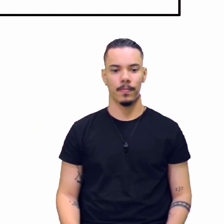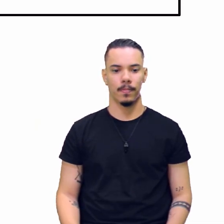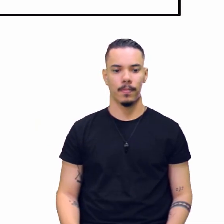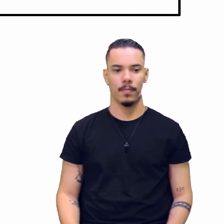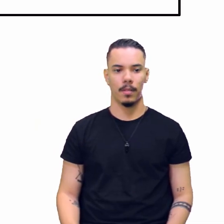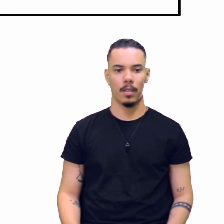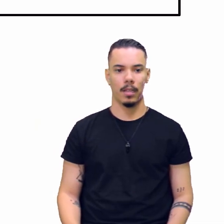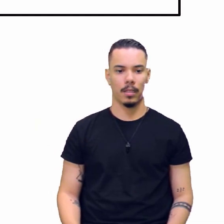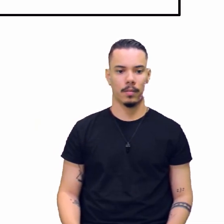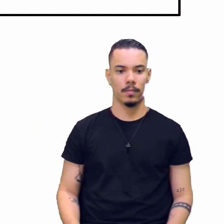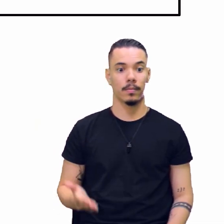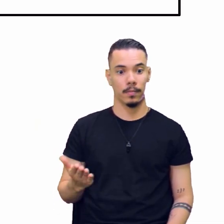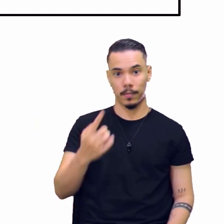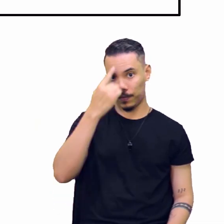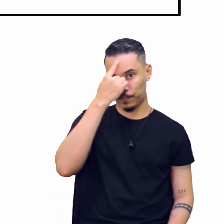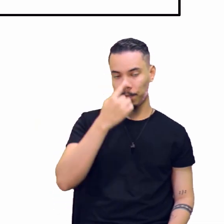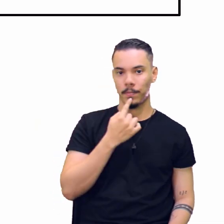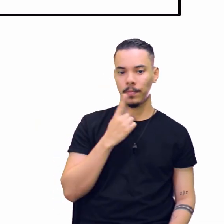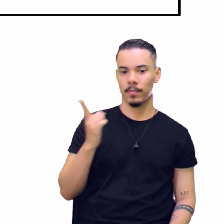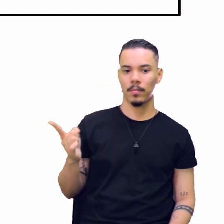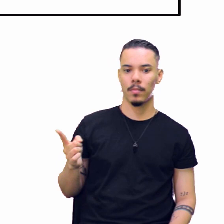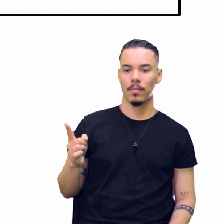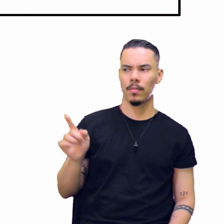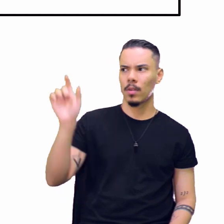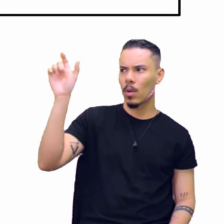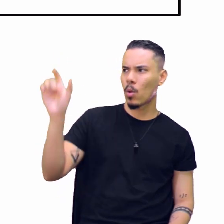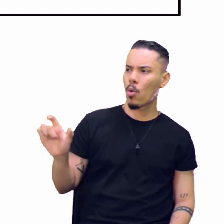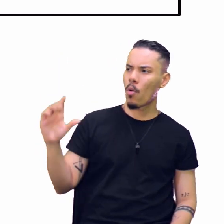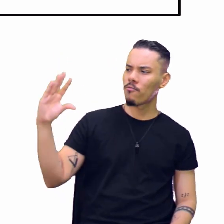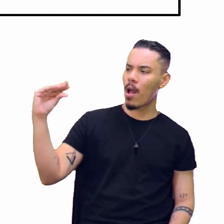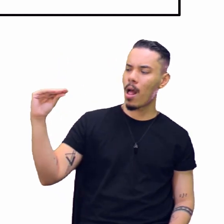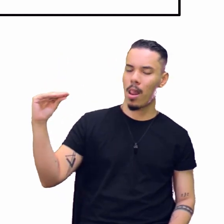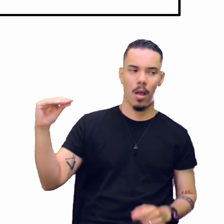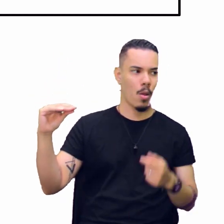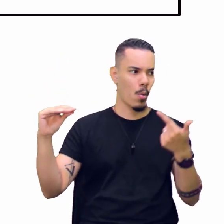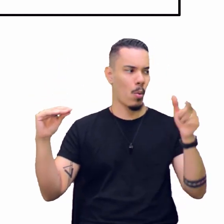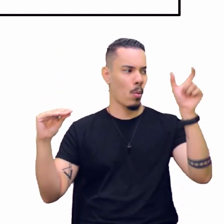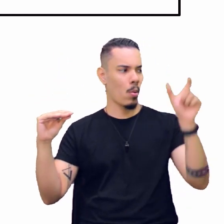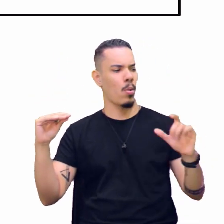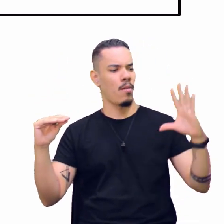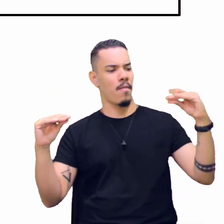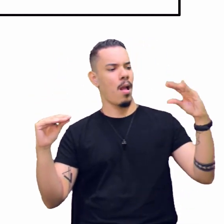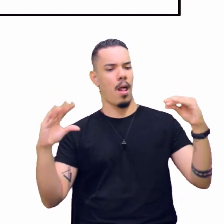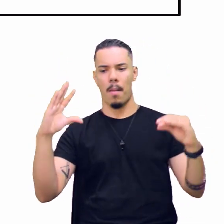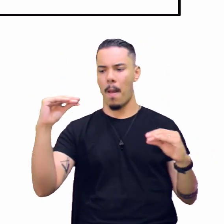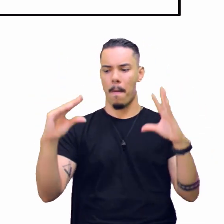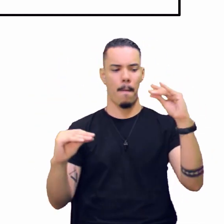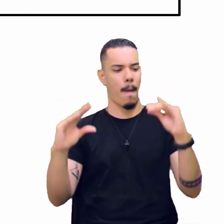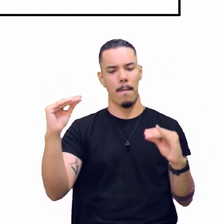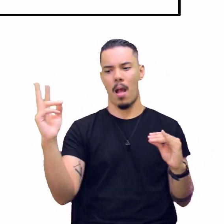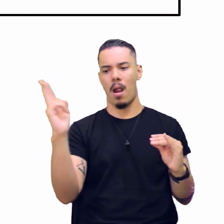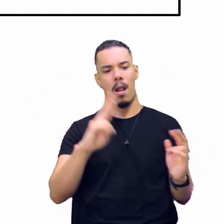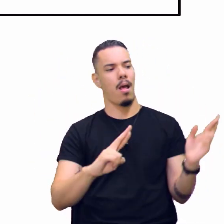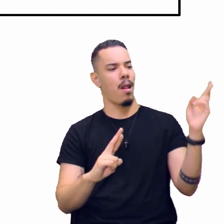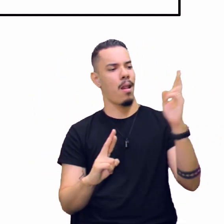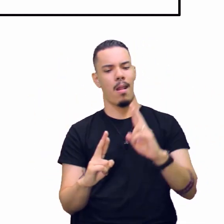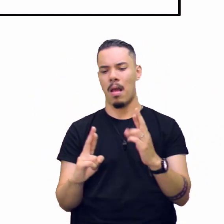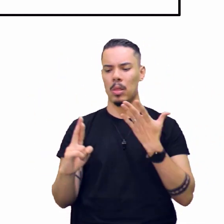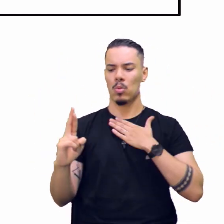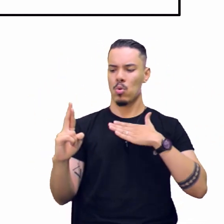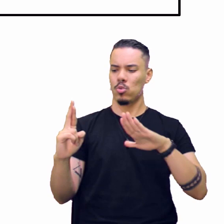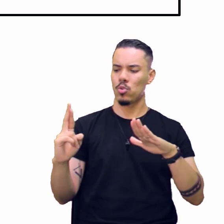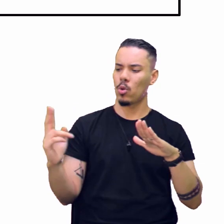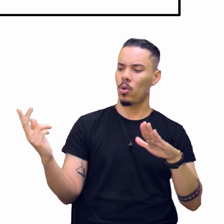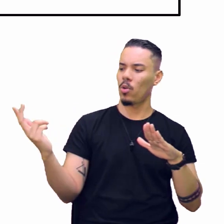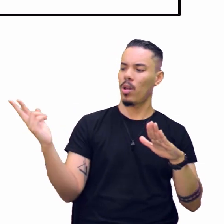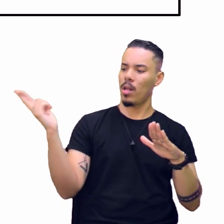E aqui a imagem, né? Um fala depois pode a pergunta, o outro vai, responde, não gostou da